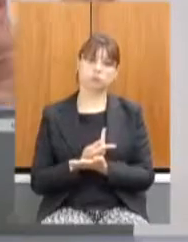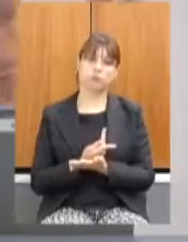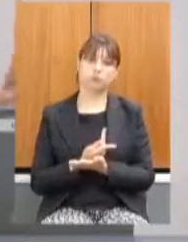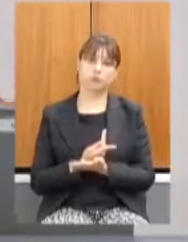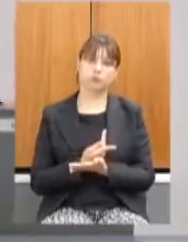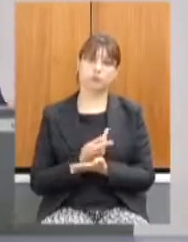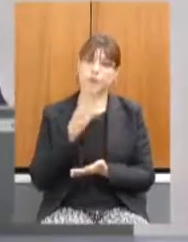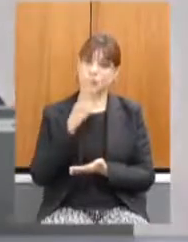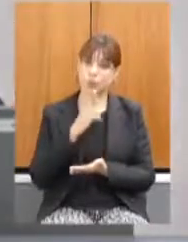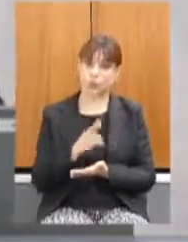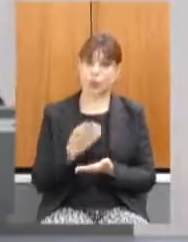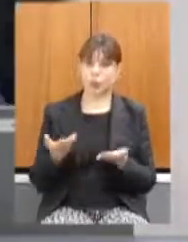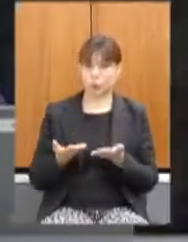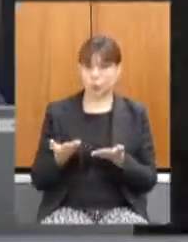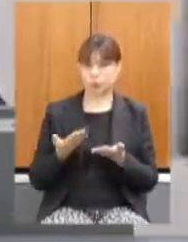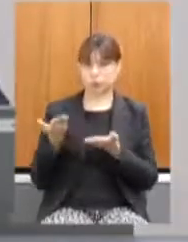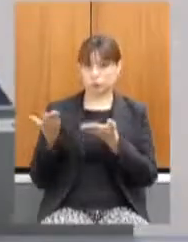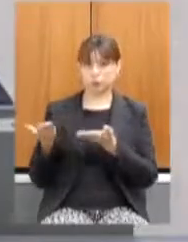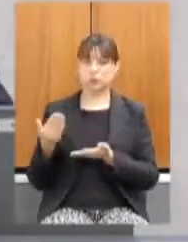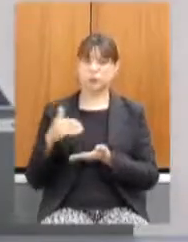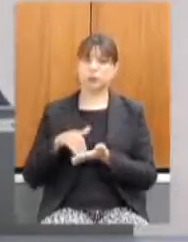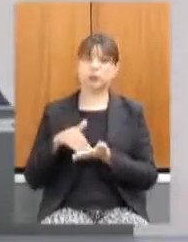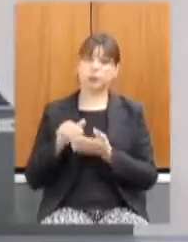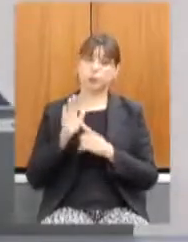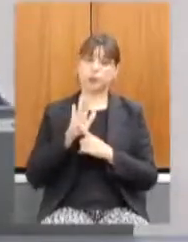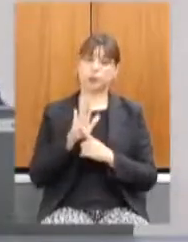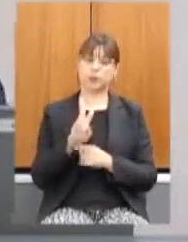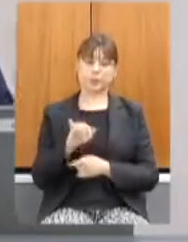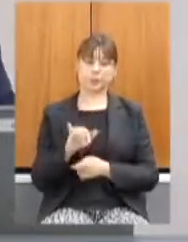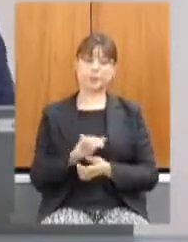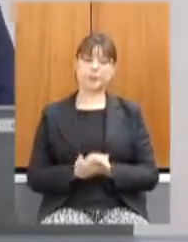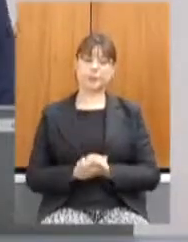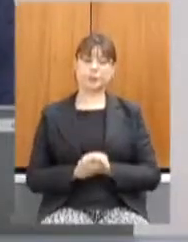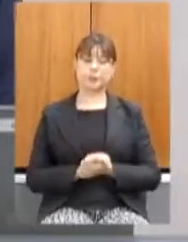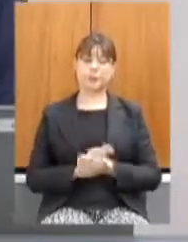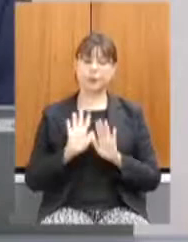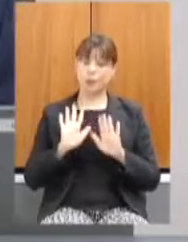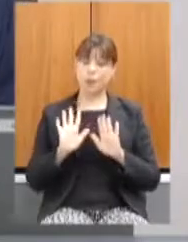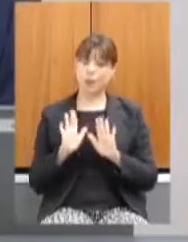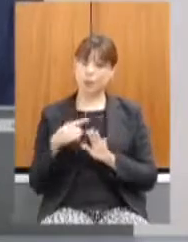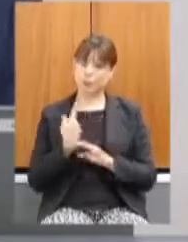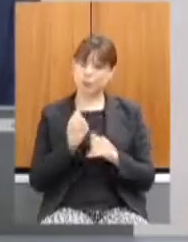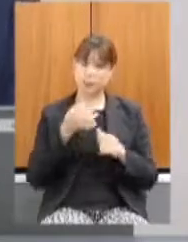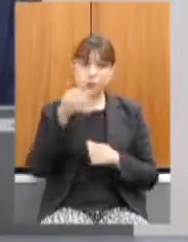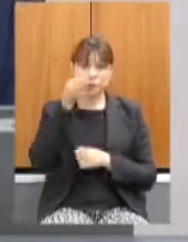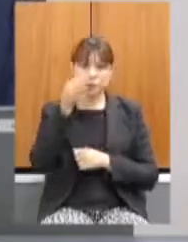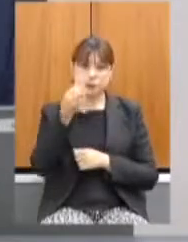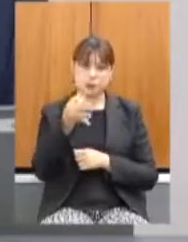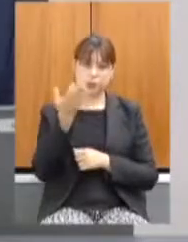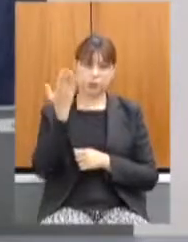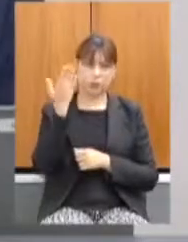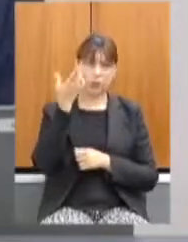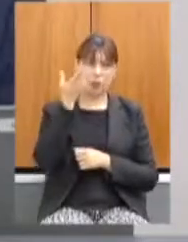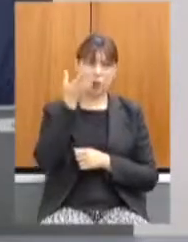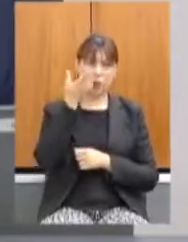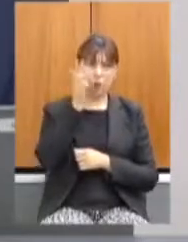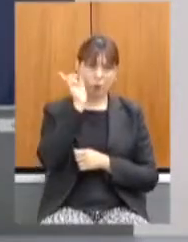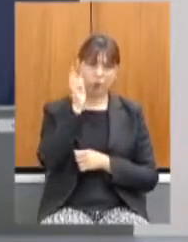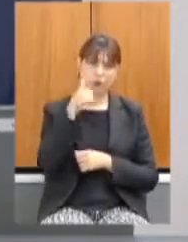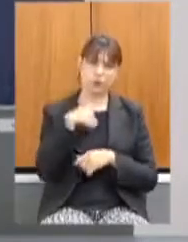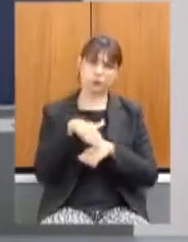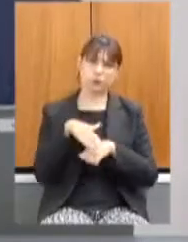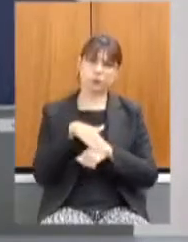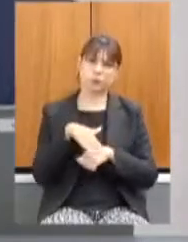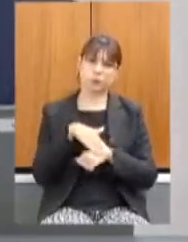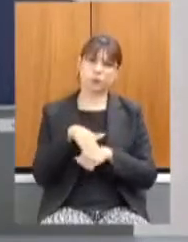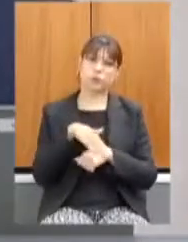que sou vai hoje apresentar Ah mas eu queria só chamar atenção eu conversava ontem com membros